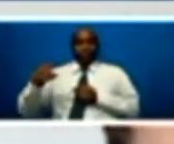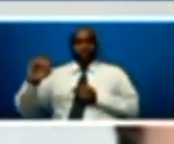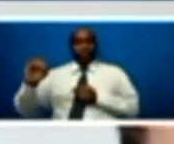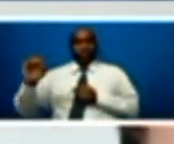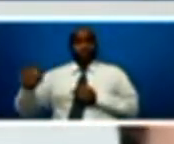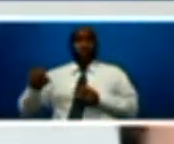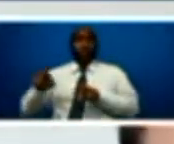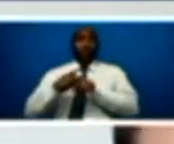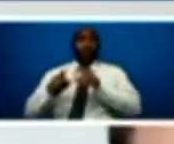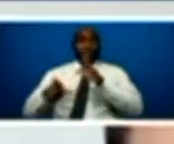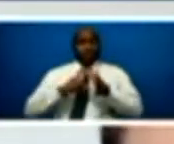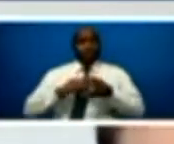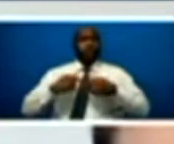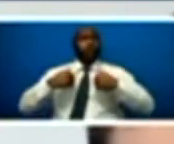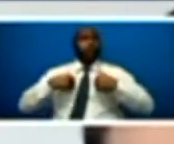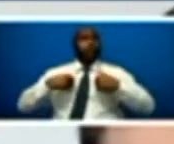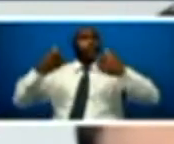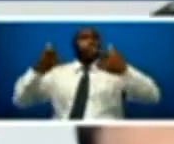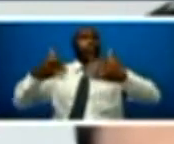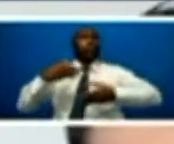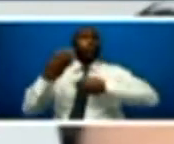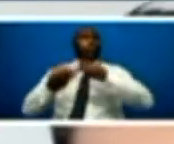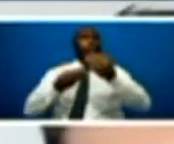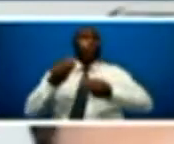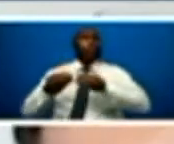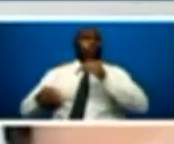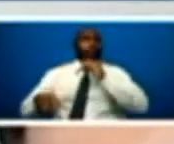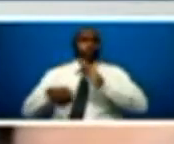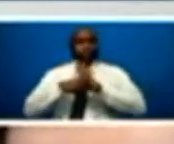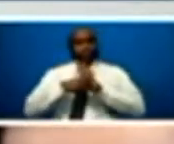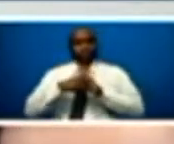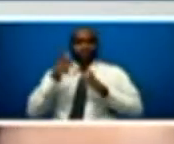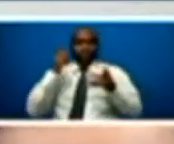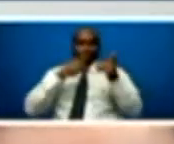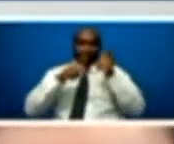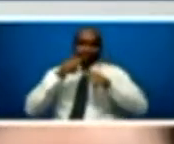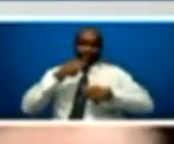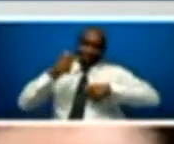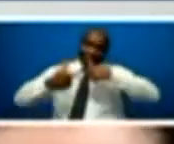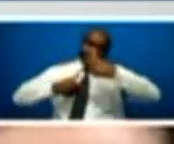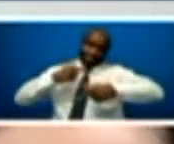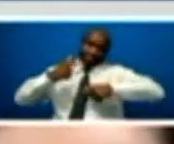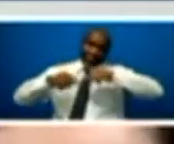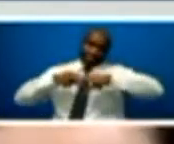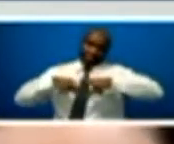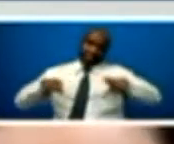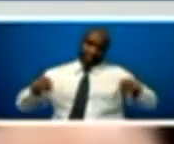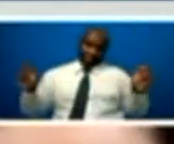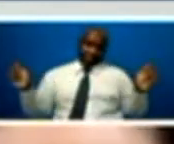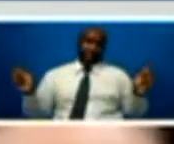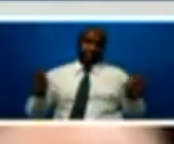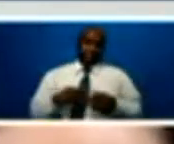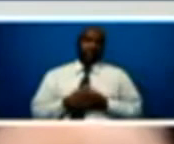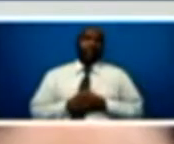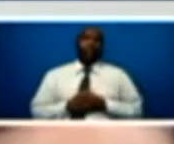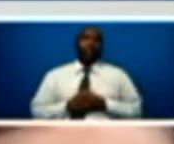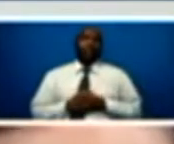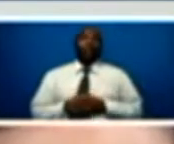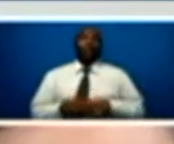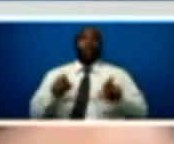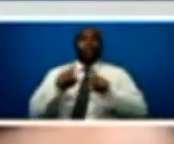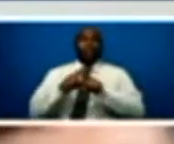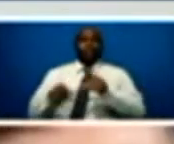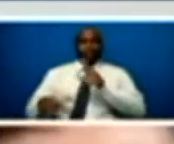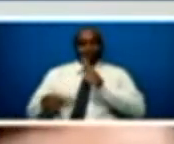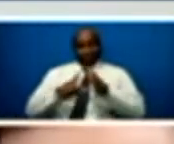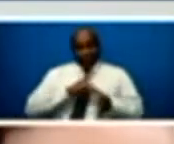se limitou a verificar a presença dos requisitos necessários para a adoção da medida cautelar, sendo que o conhecimento